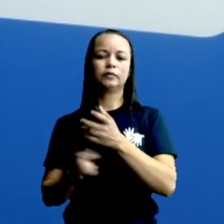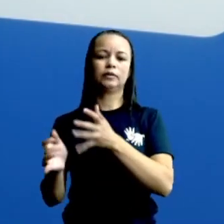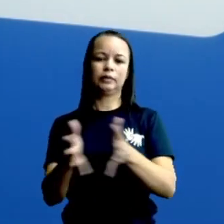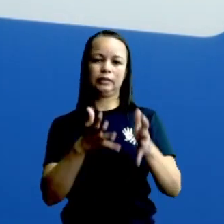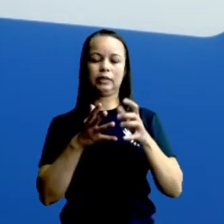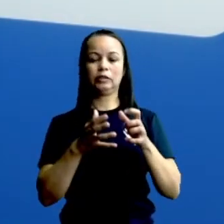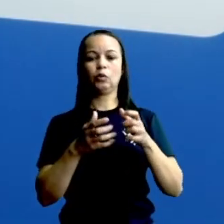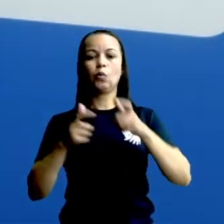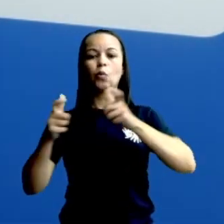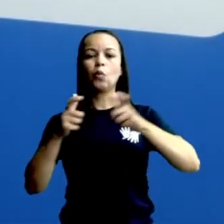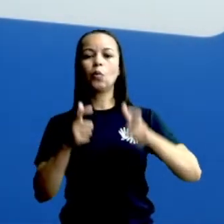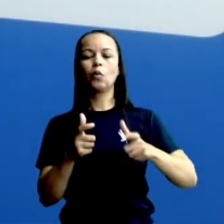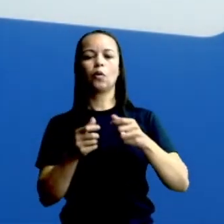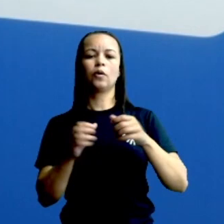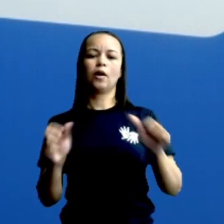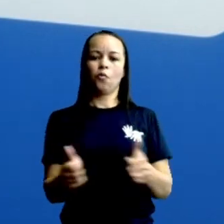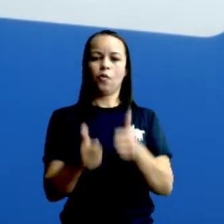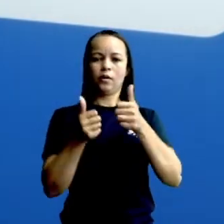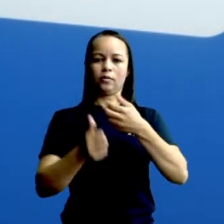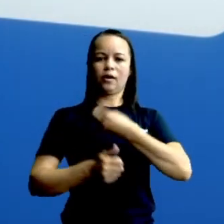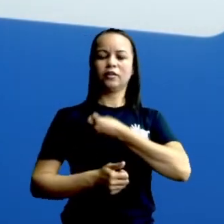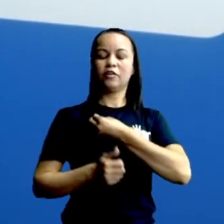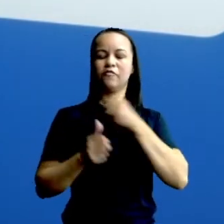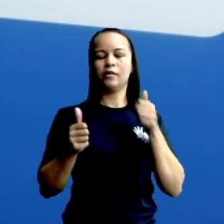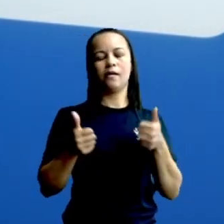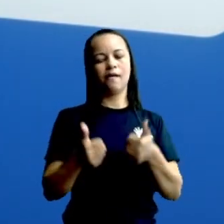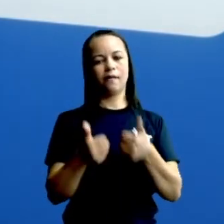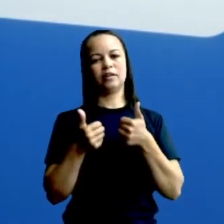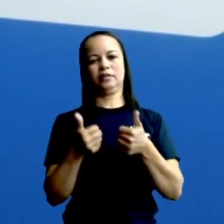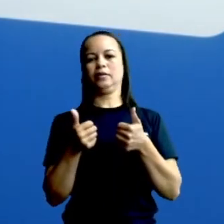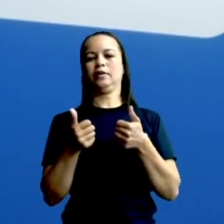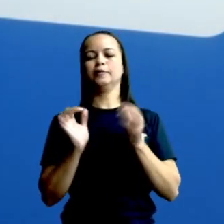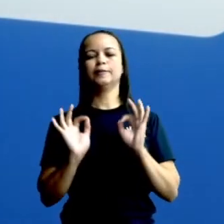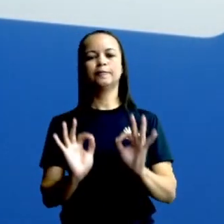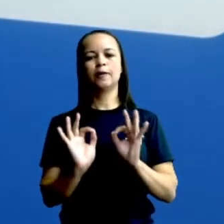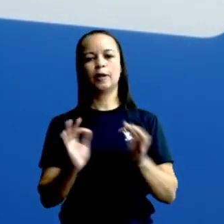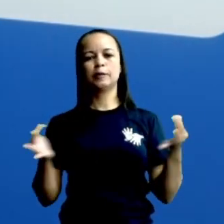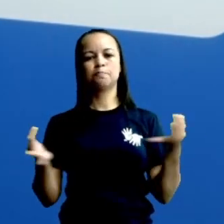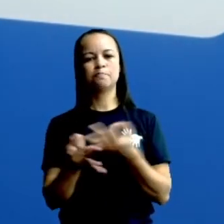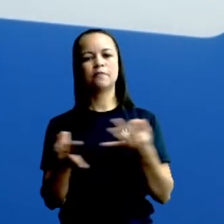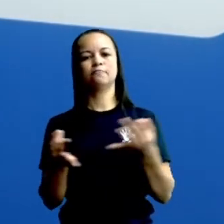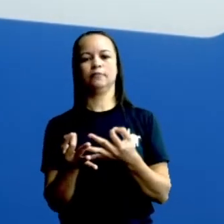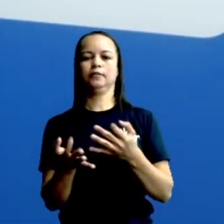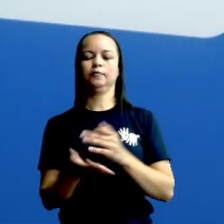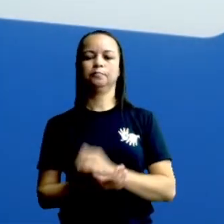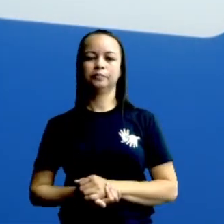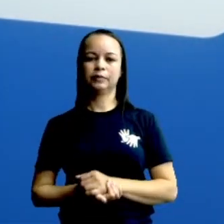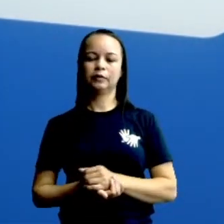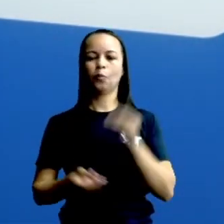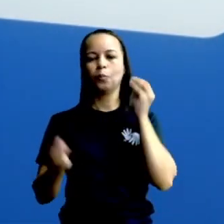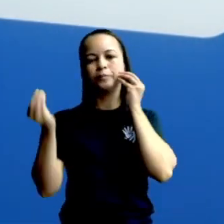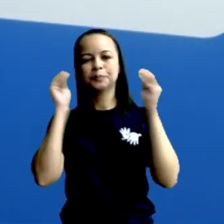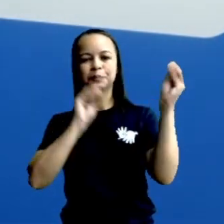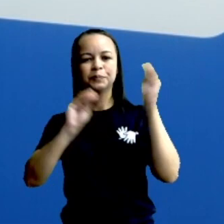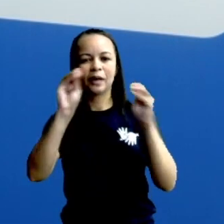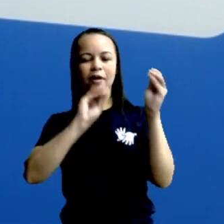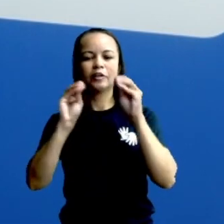ambiente adequado para uma qualidade de vida, ó, excelente,